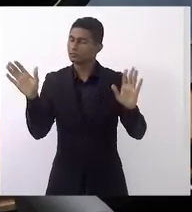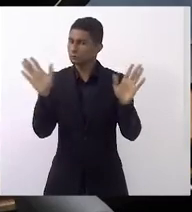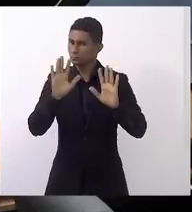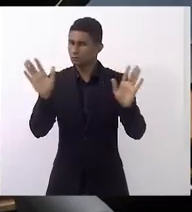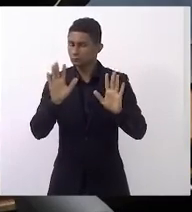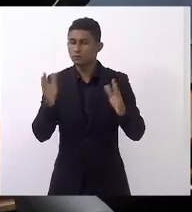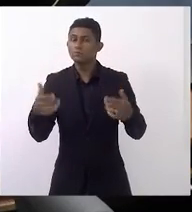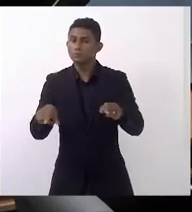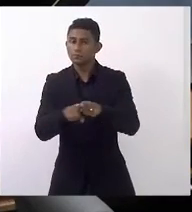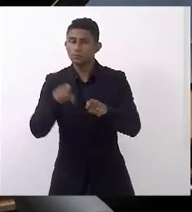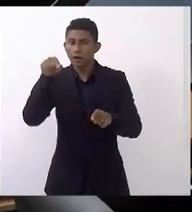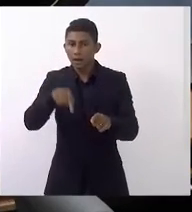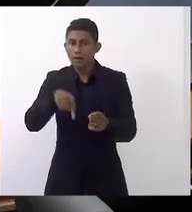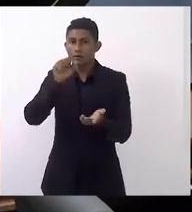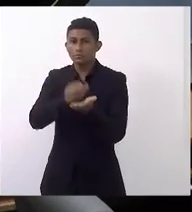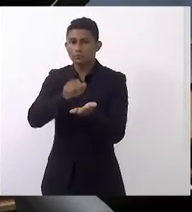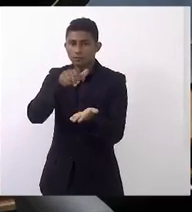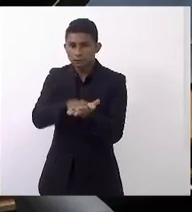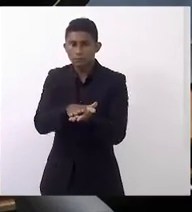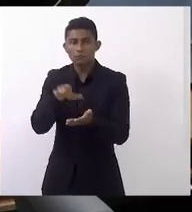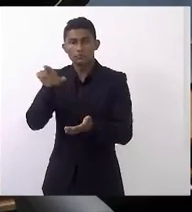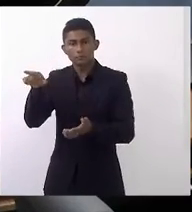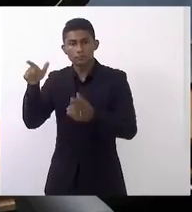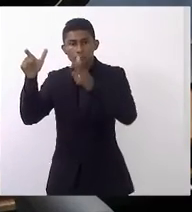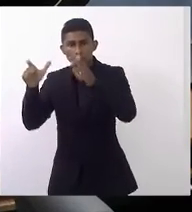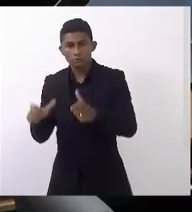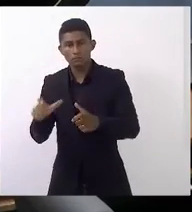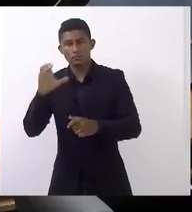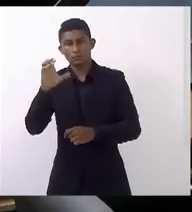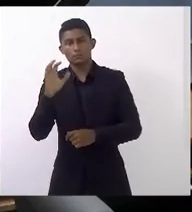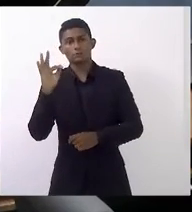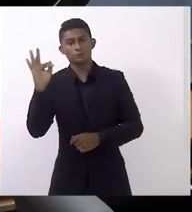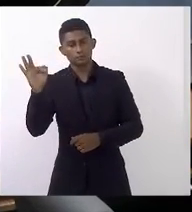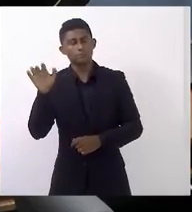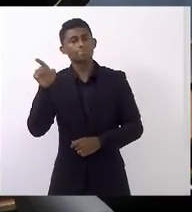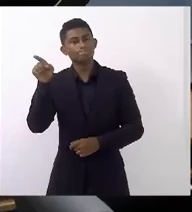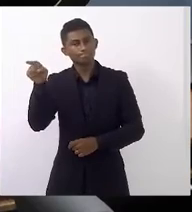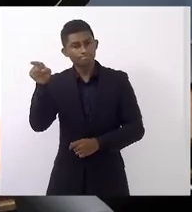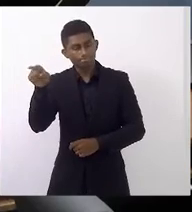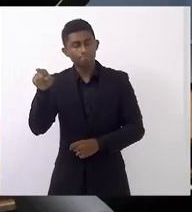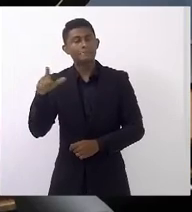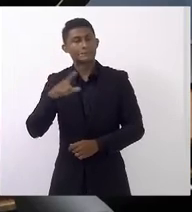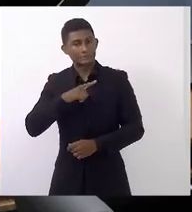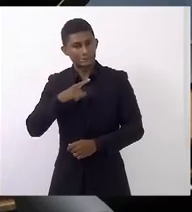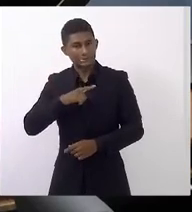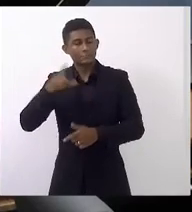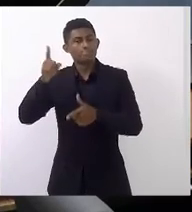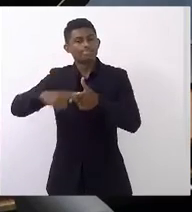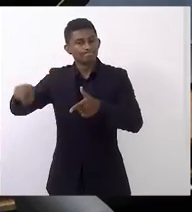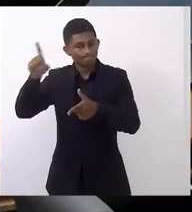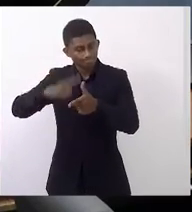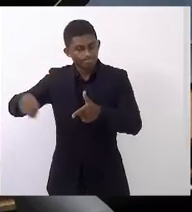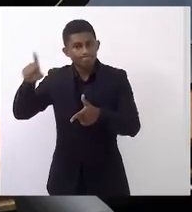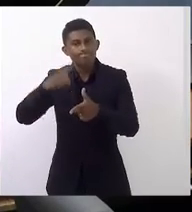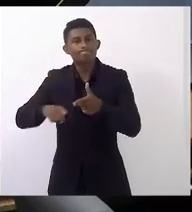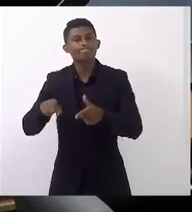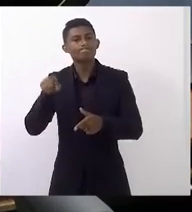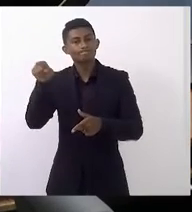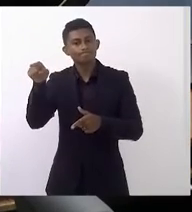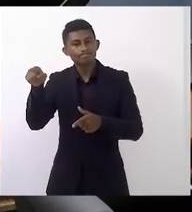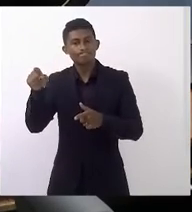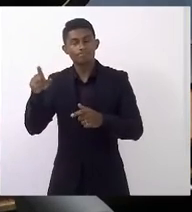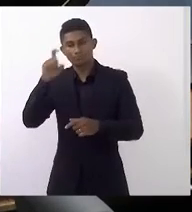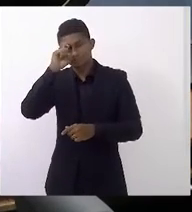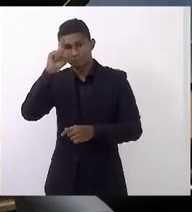e denunciar que Cabo Frio ainda passa por muitos problemas dentro da maternidade.